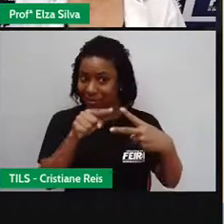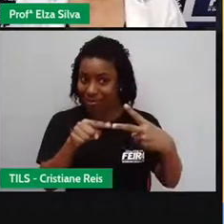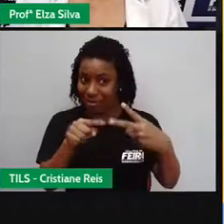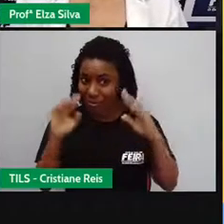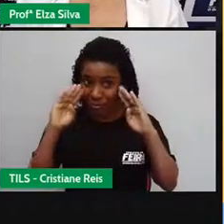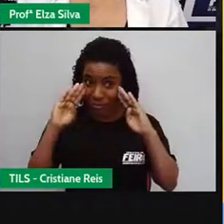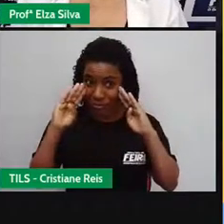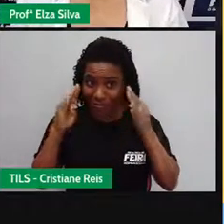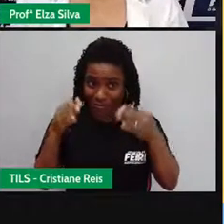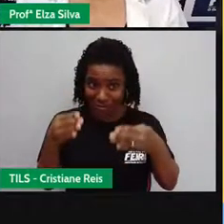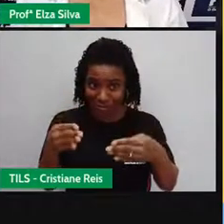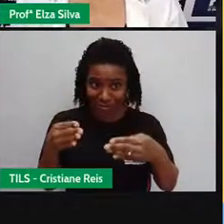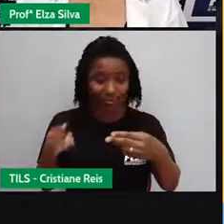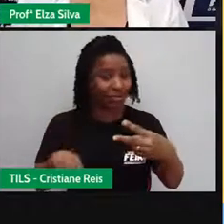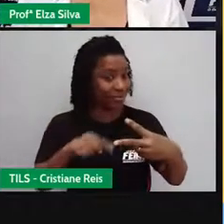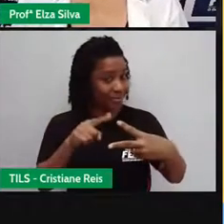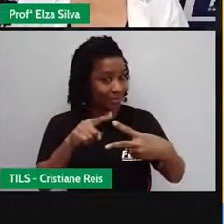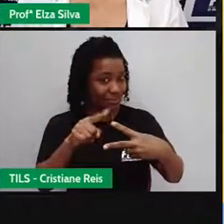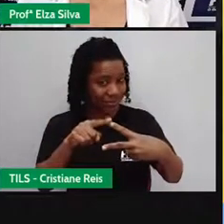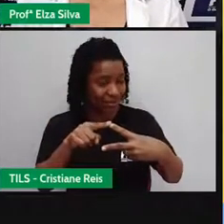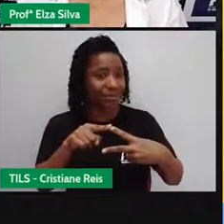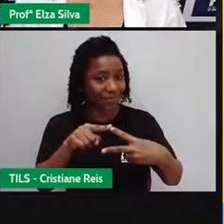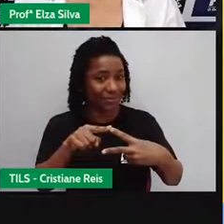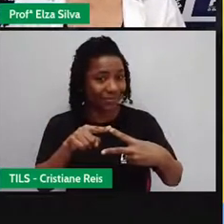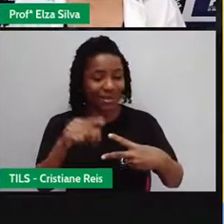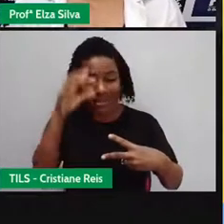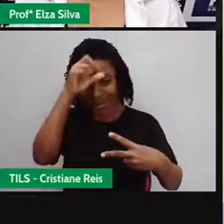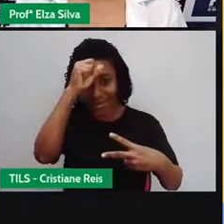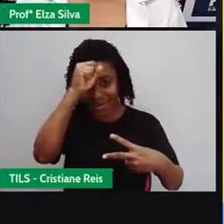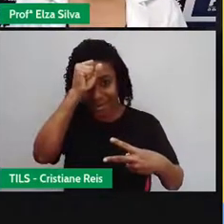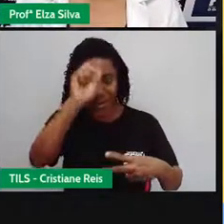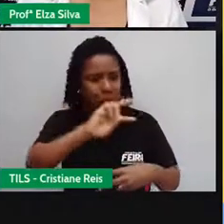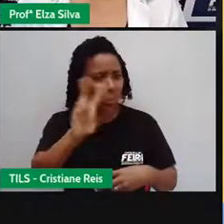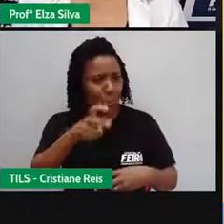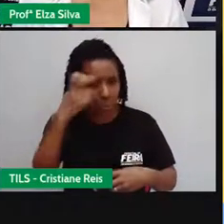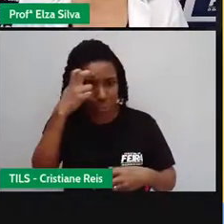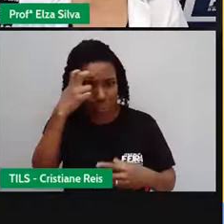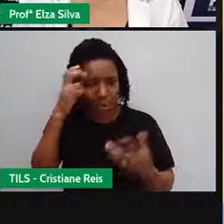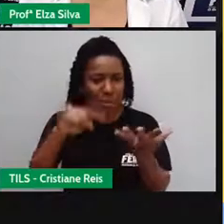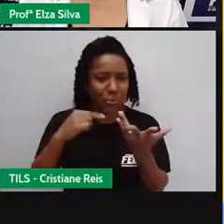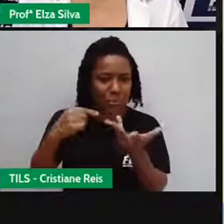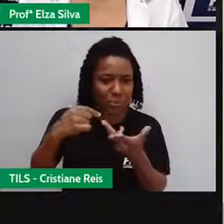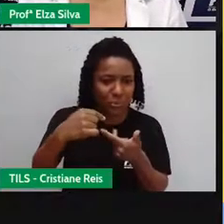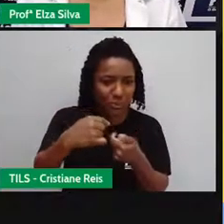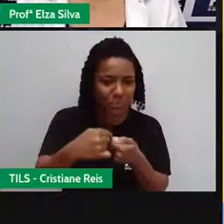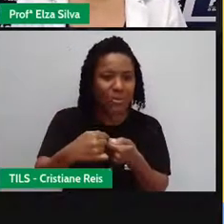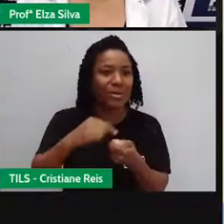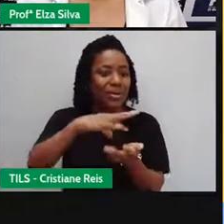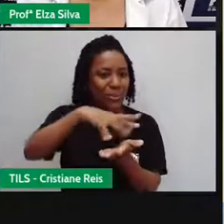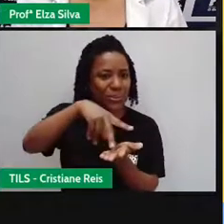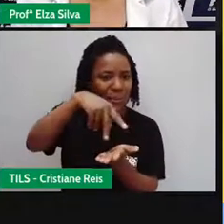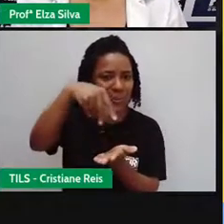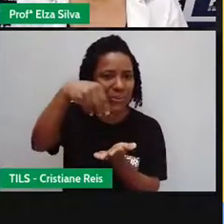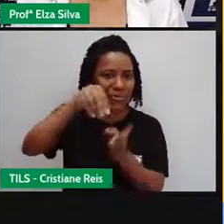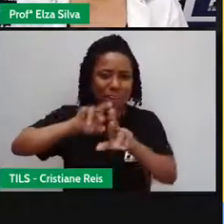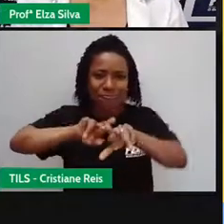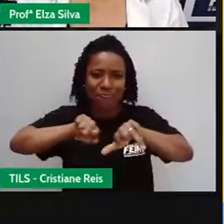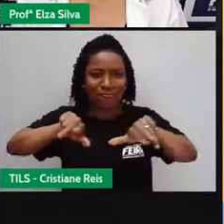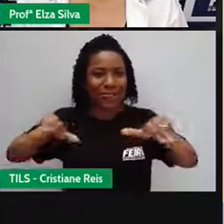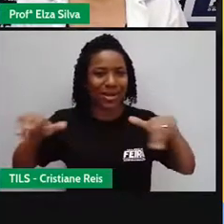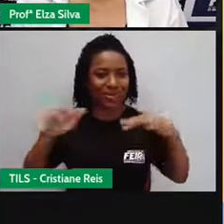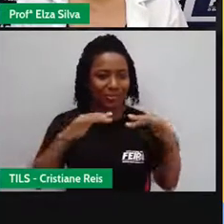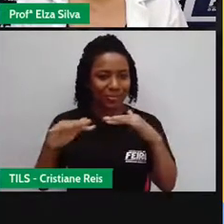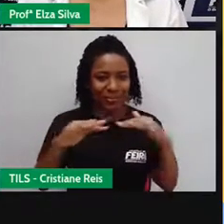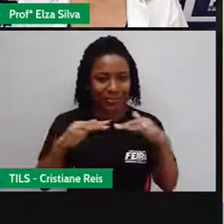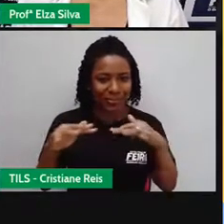será construir repertório cultural através do contato com manifestações artísticas culturais a partir